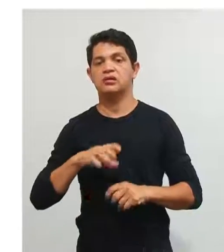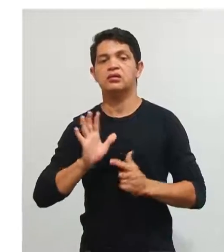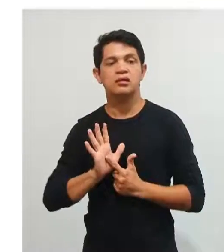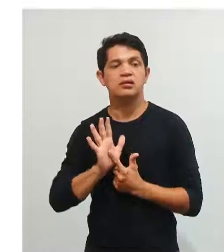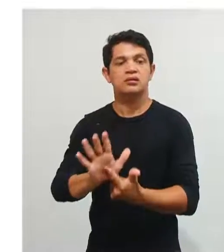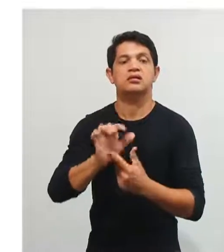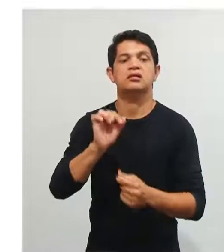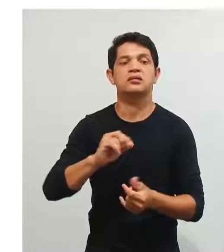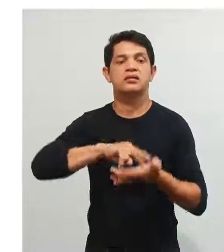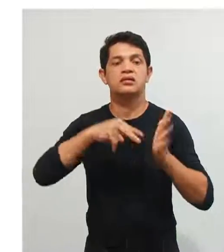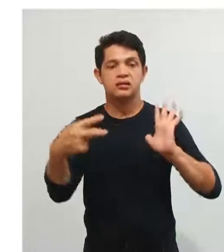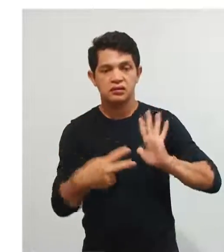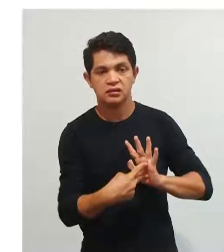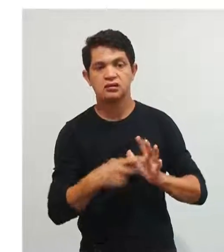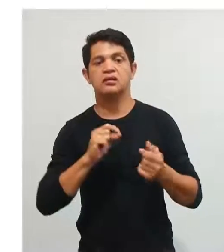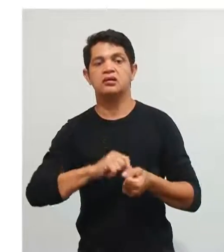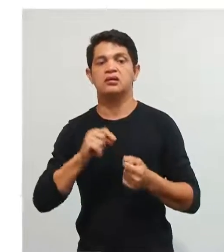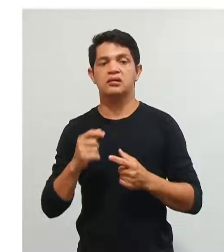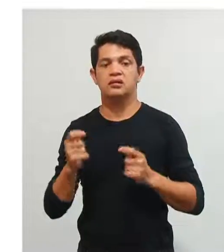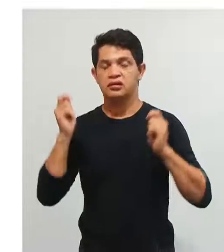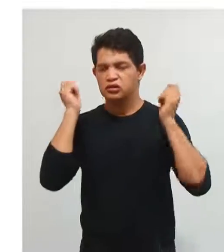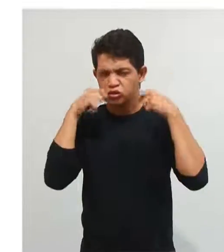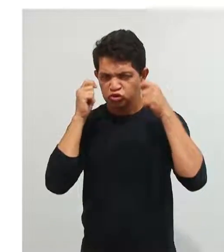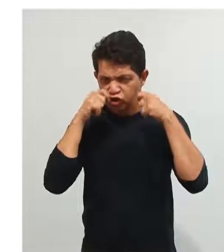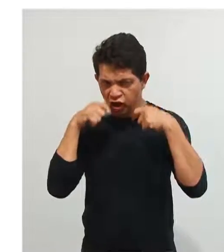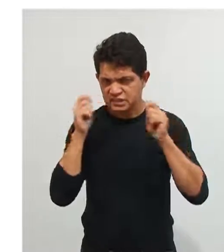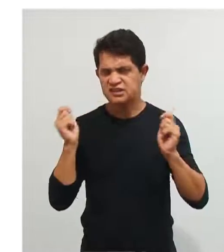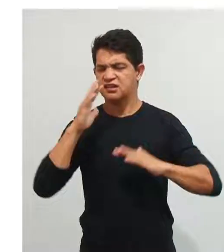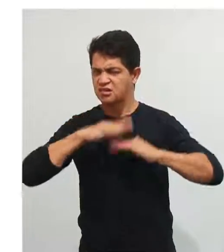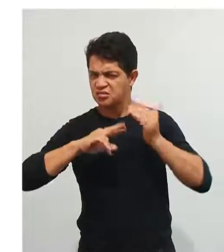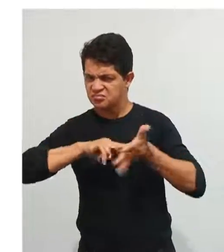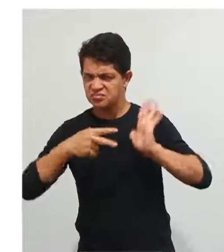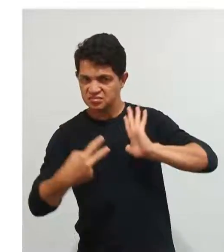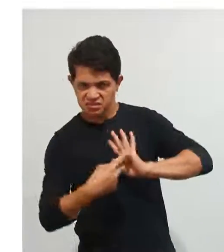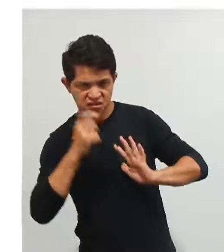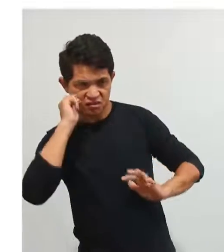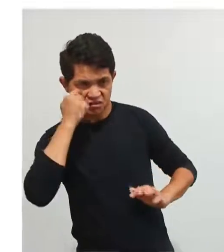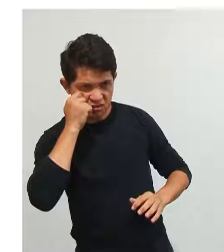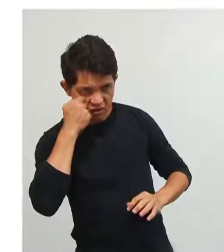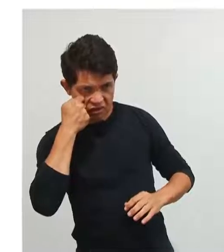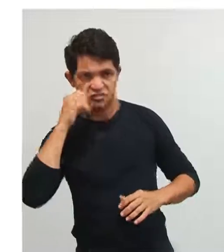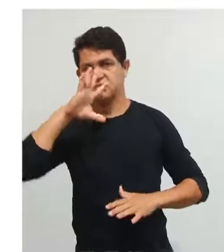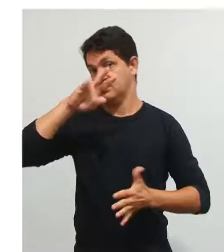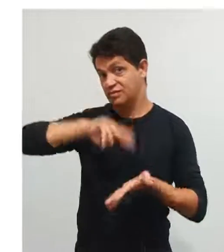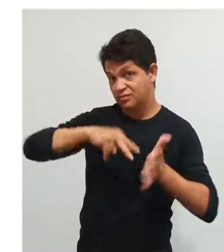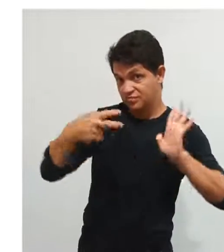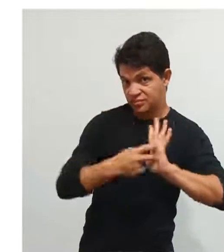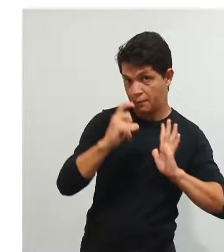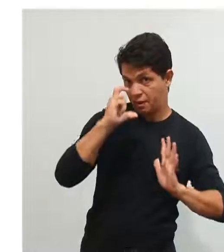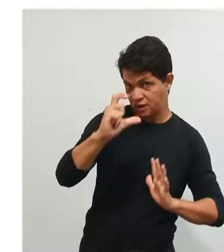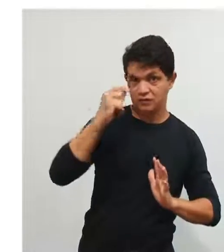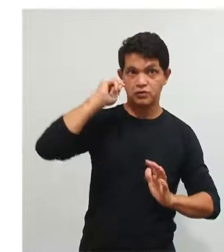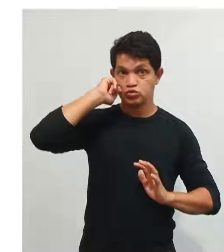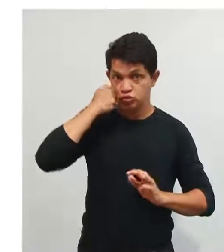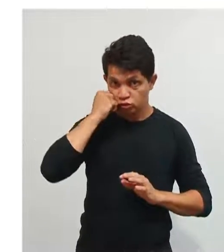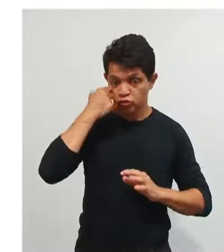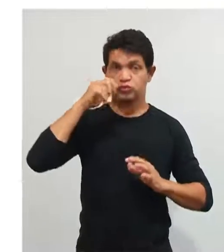uma mescla entre chorar, o verbo chorar, e a palavra chorus, coro, em